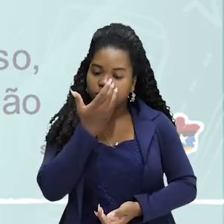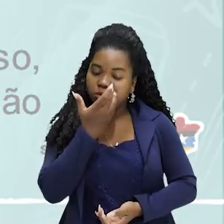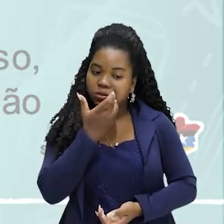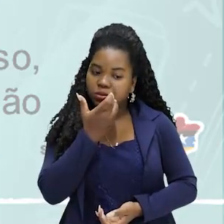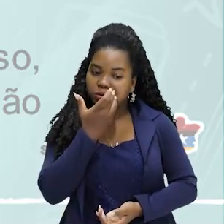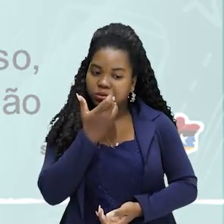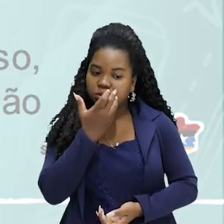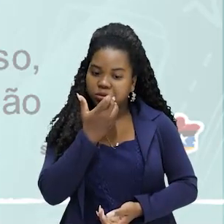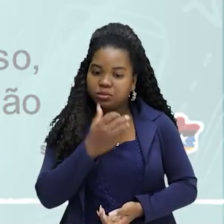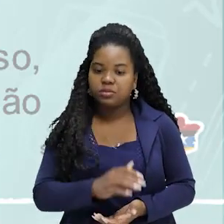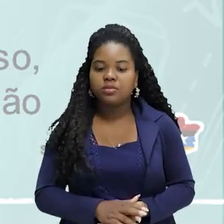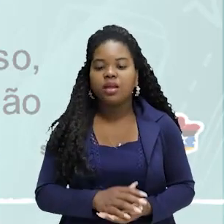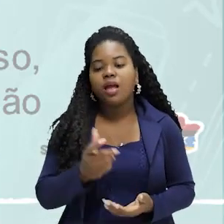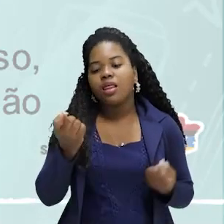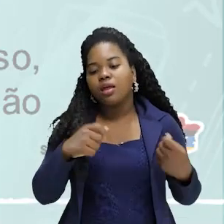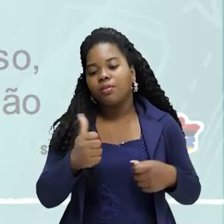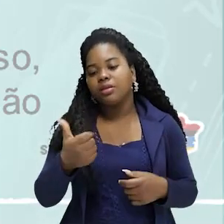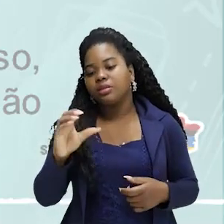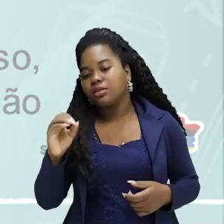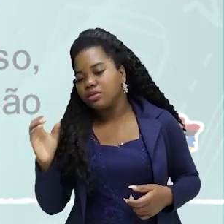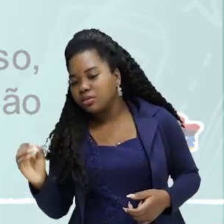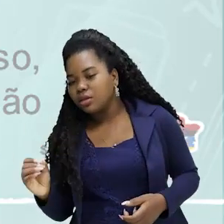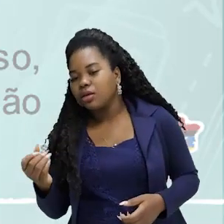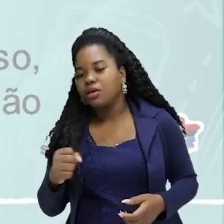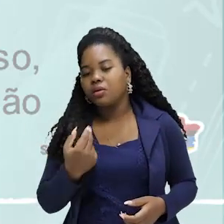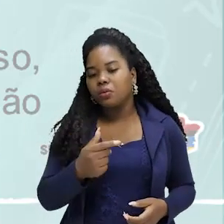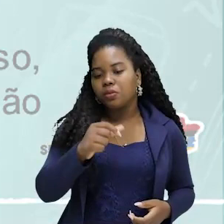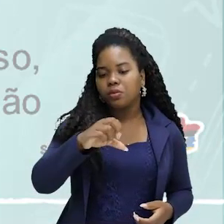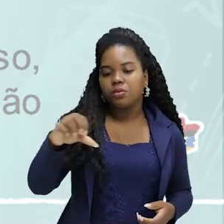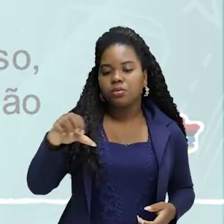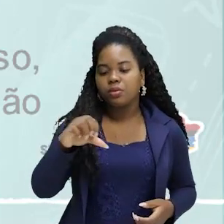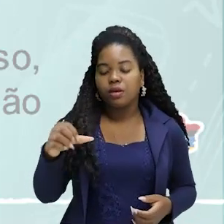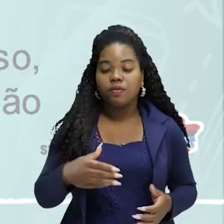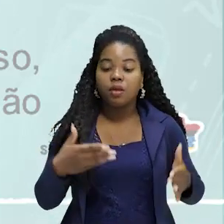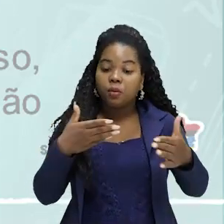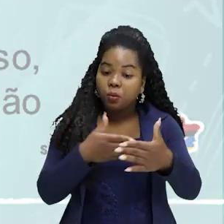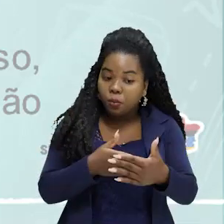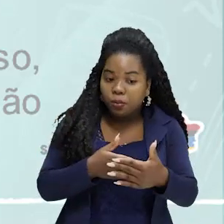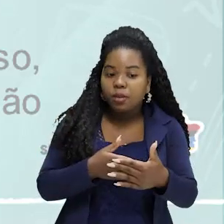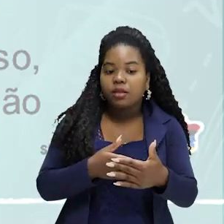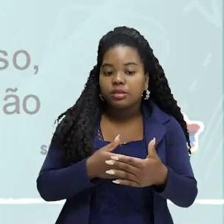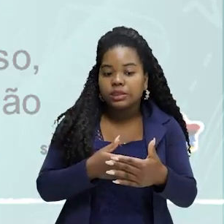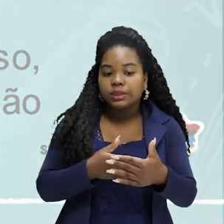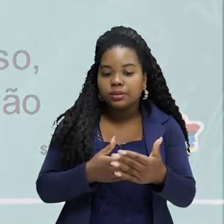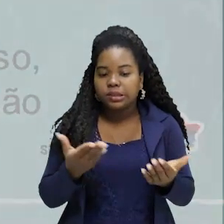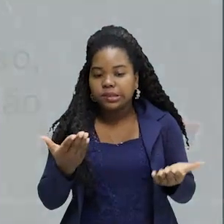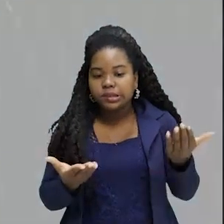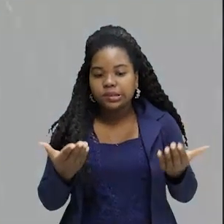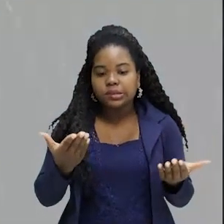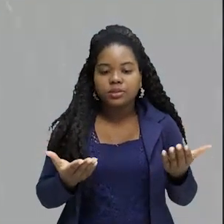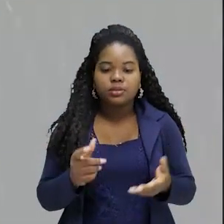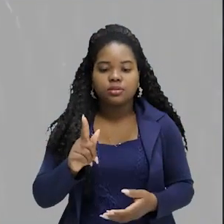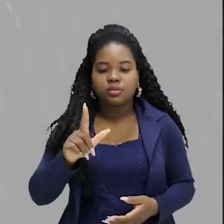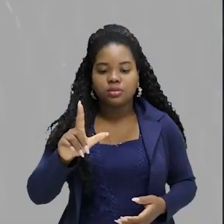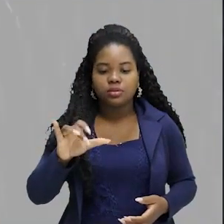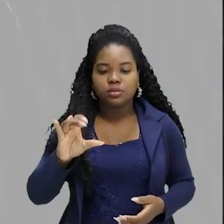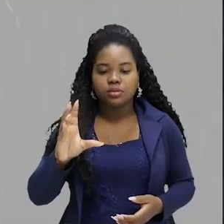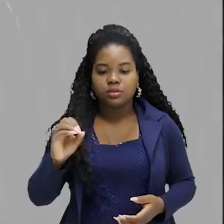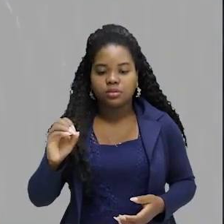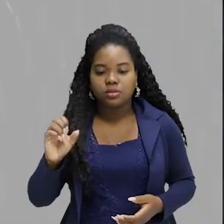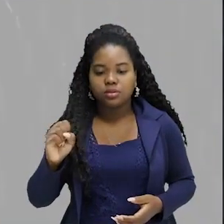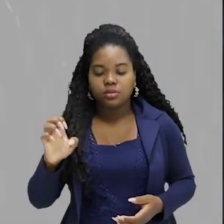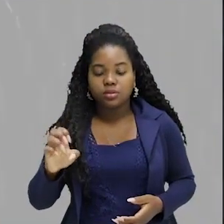Alguns autores consideram 100, outros consideram 99. O limite, certo? Quando o sangue passa pelos rins, ele